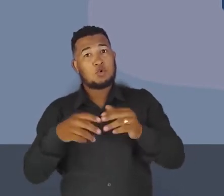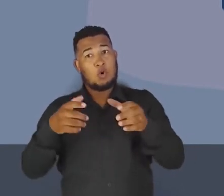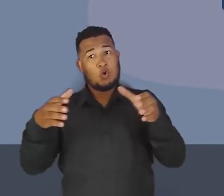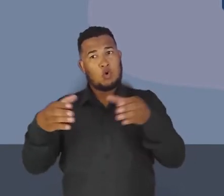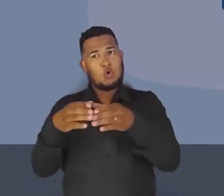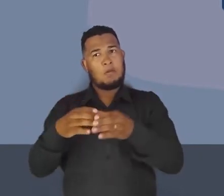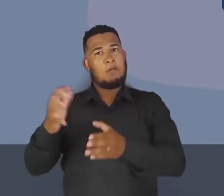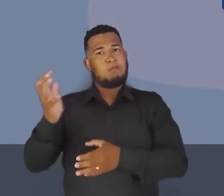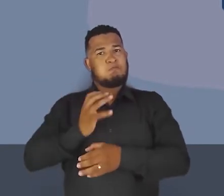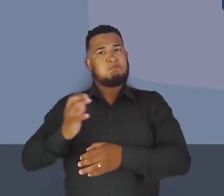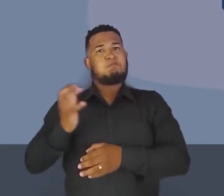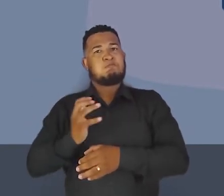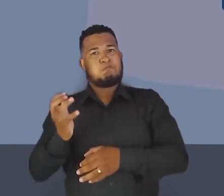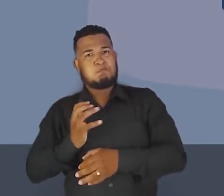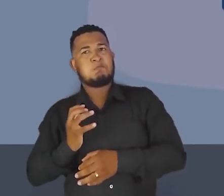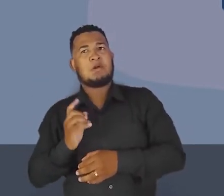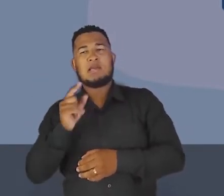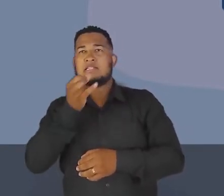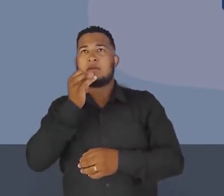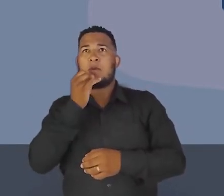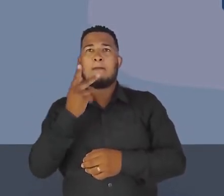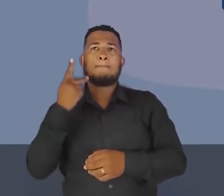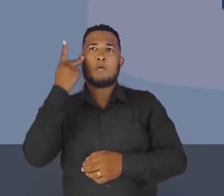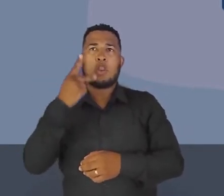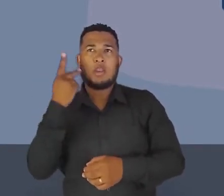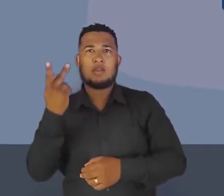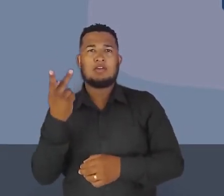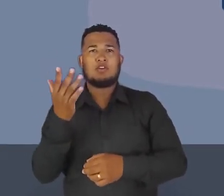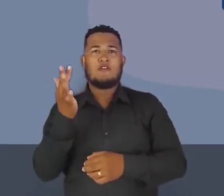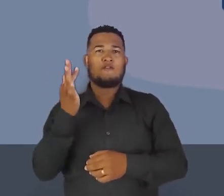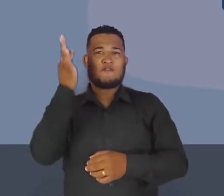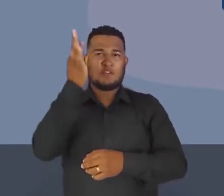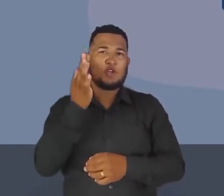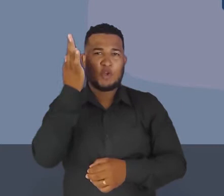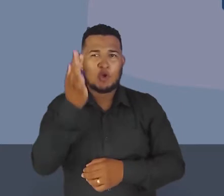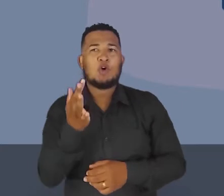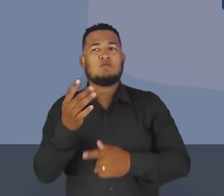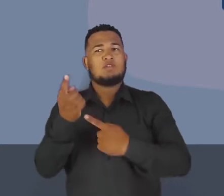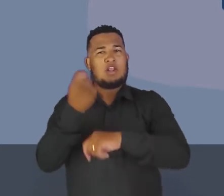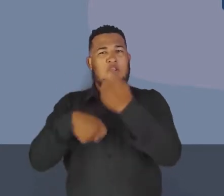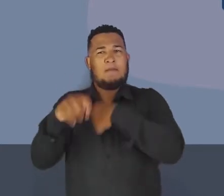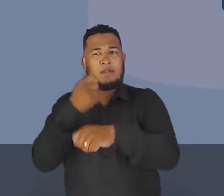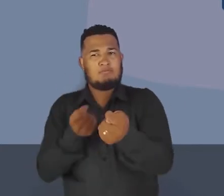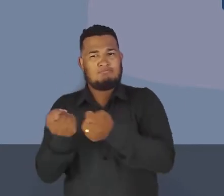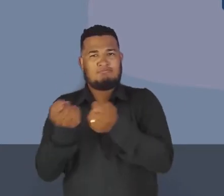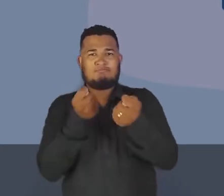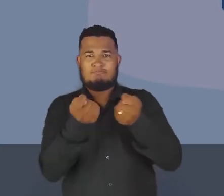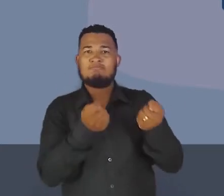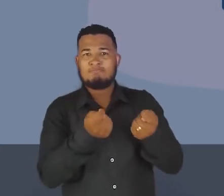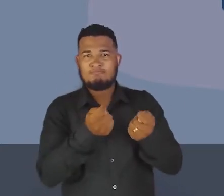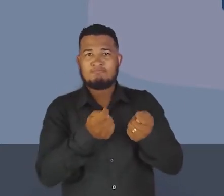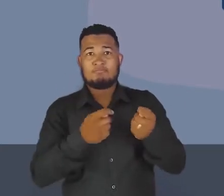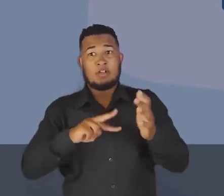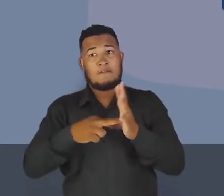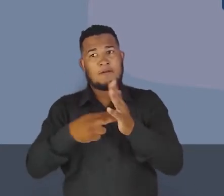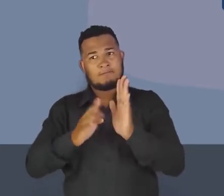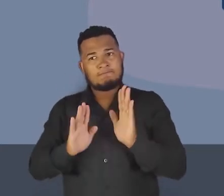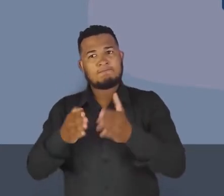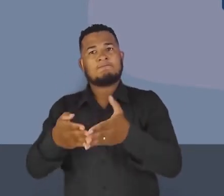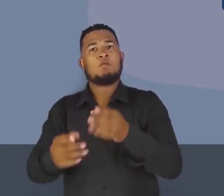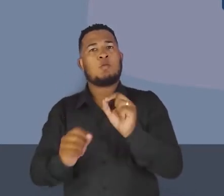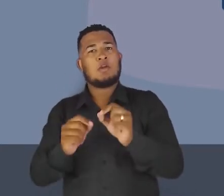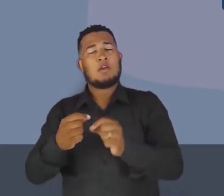mais favorecidas, que eram políticos, filósofos, administradores das cidades, eles se dedicavam à